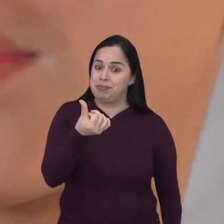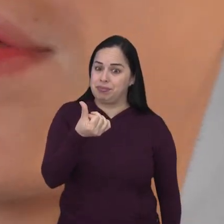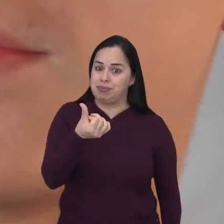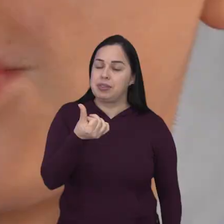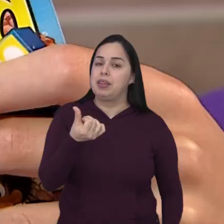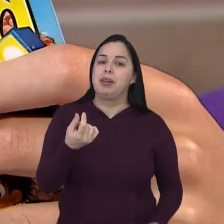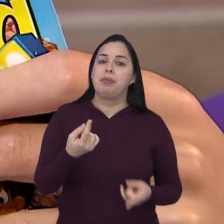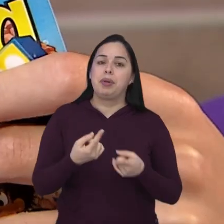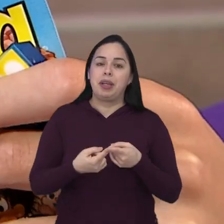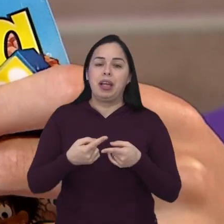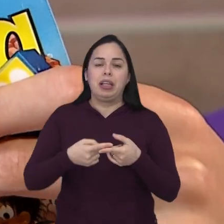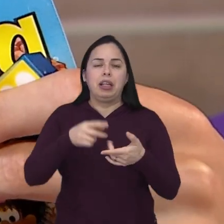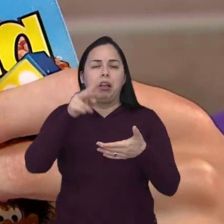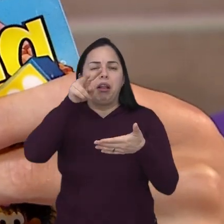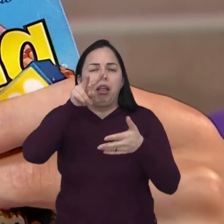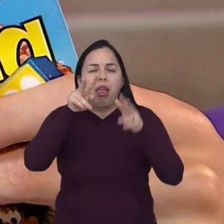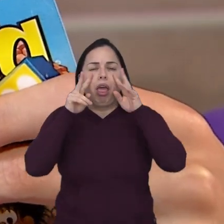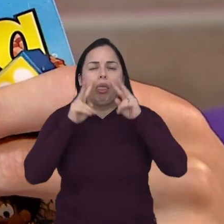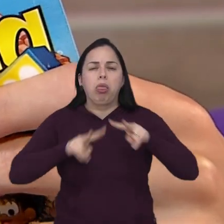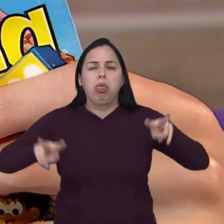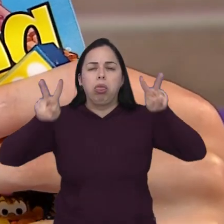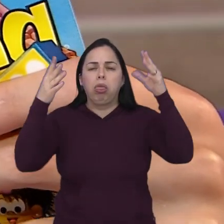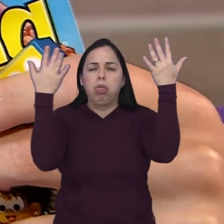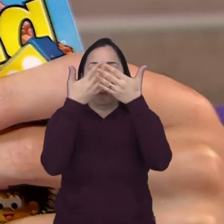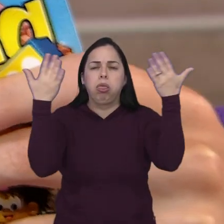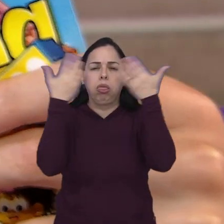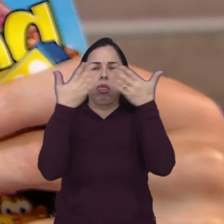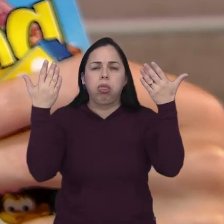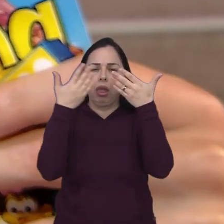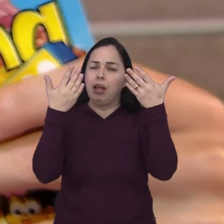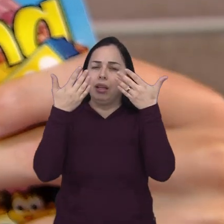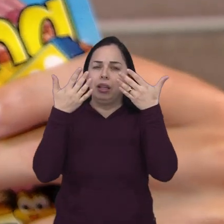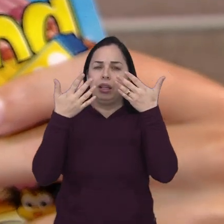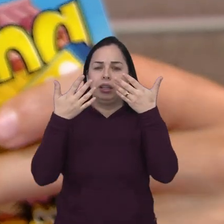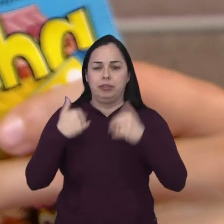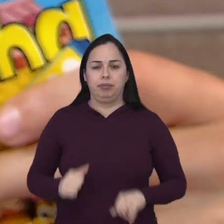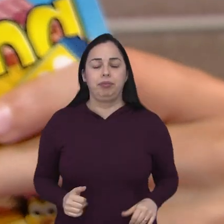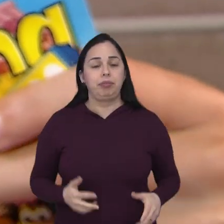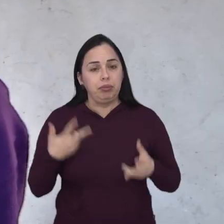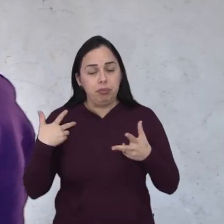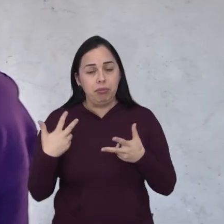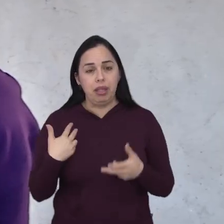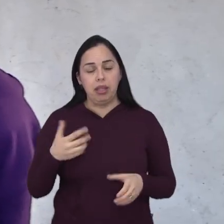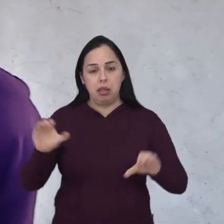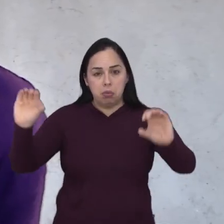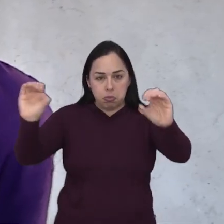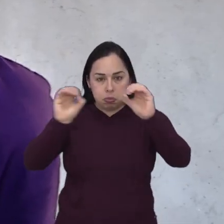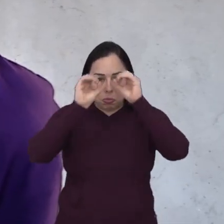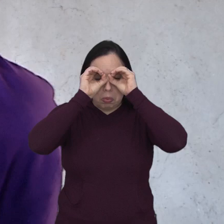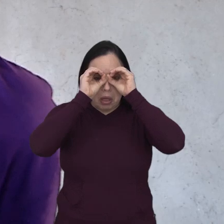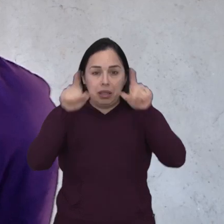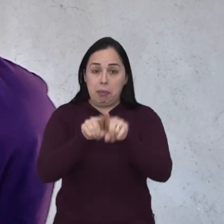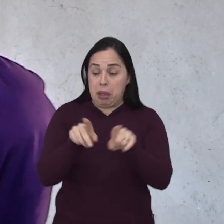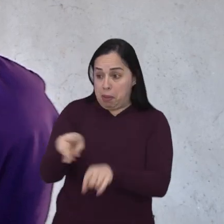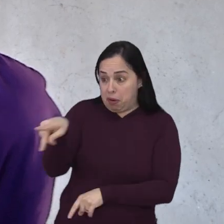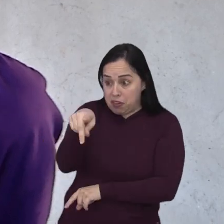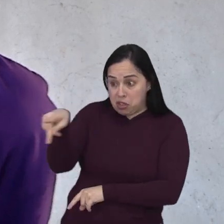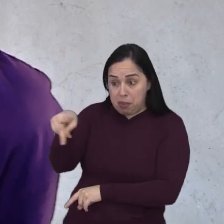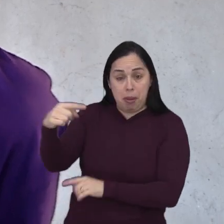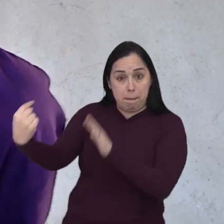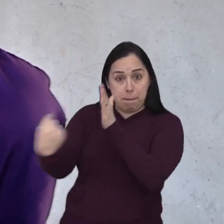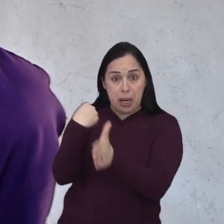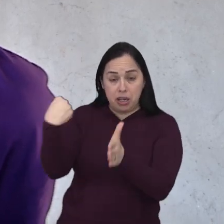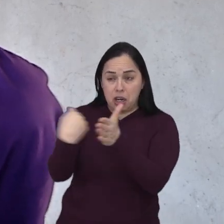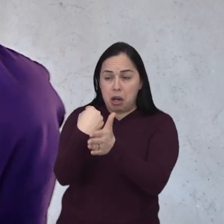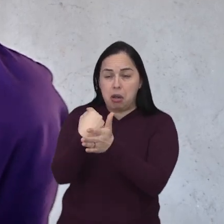de idade. O motivo da dificuldade de enxergar era o astigmatismo. Eu percebi que quando a professora fazia